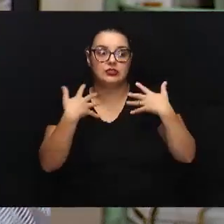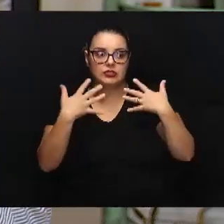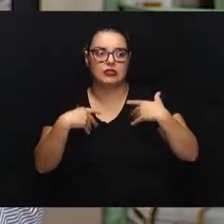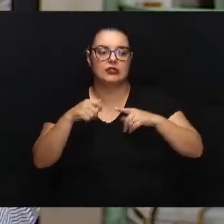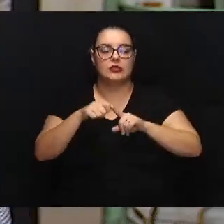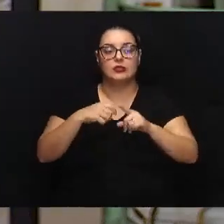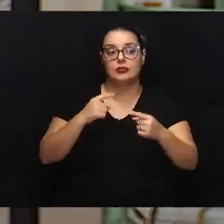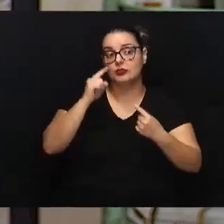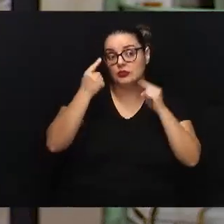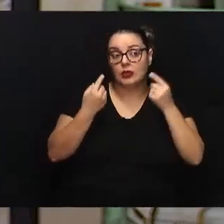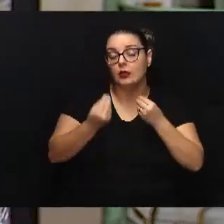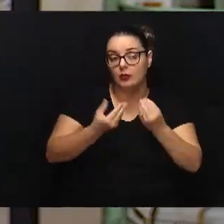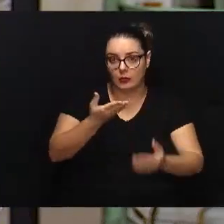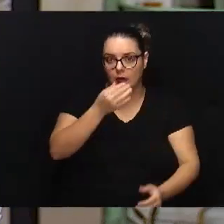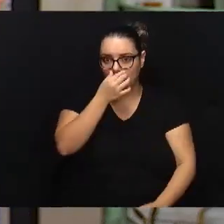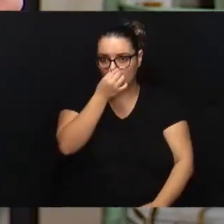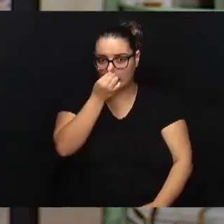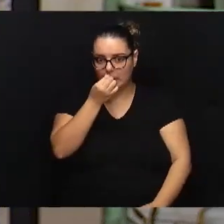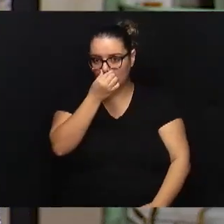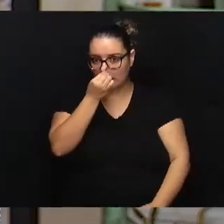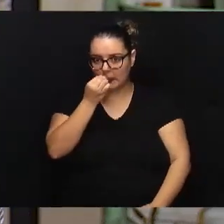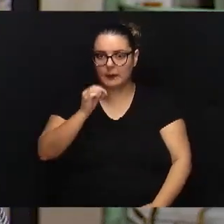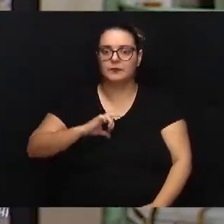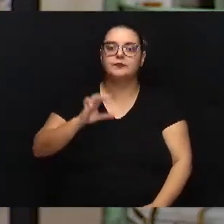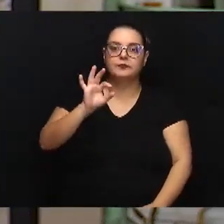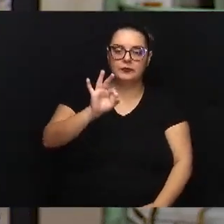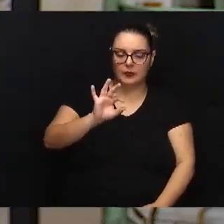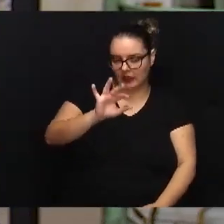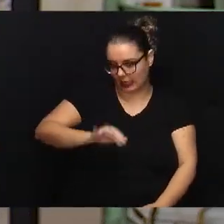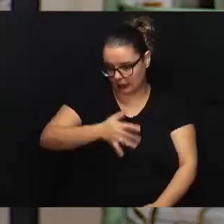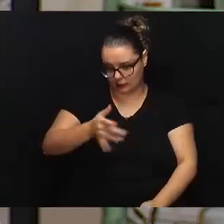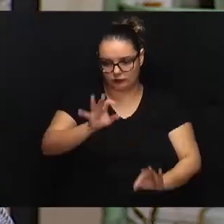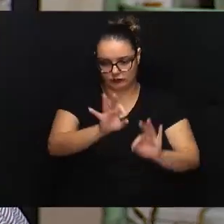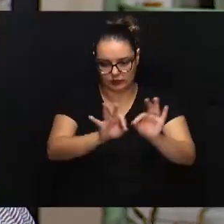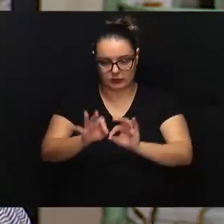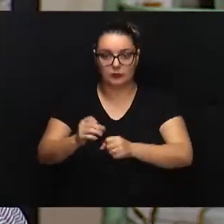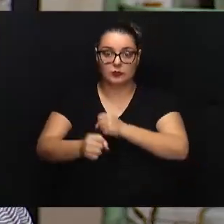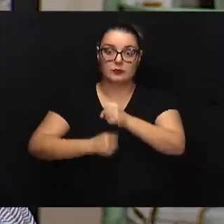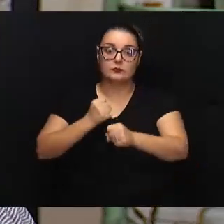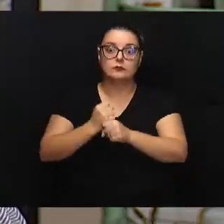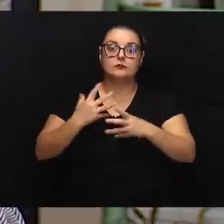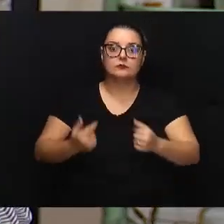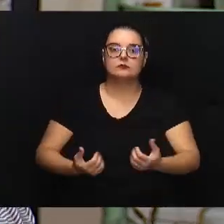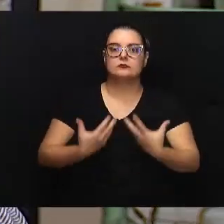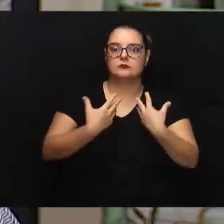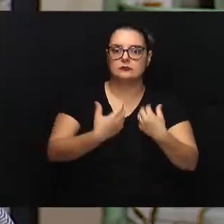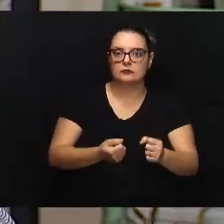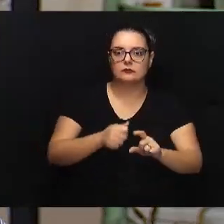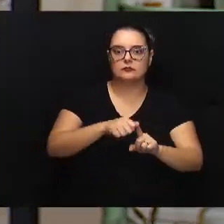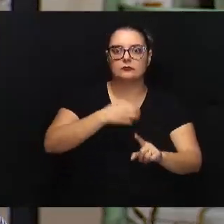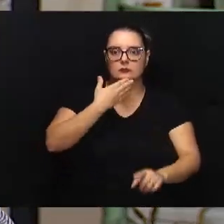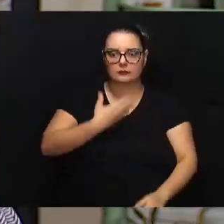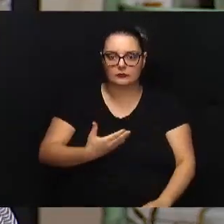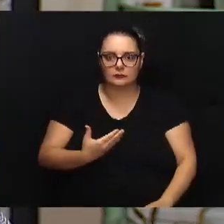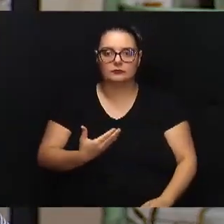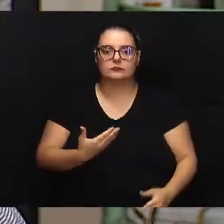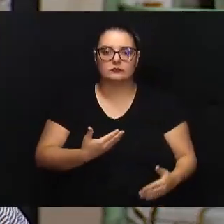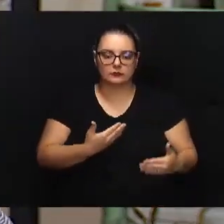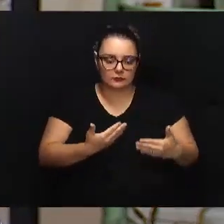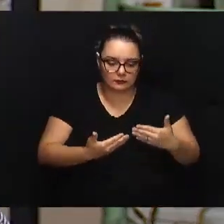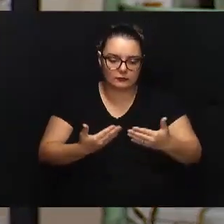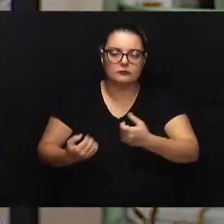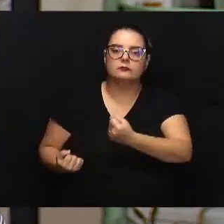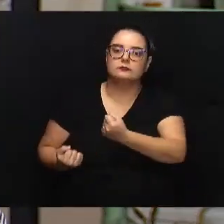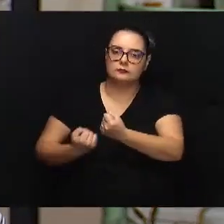para você? A gente tem um planejamento para o ano todo. Então, o que eu ganho em dezembro, ele tem que ser suporte para os